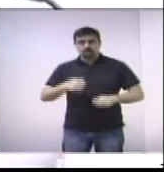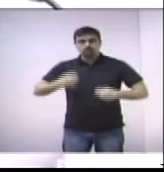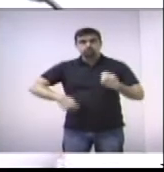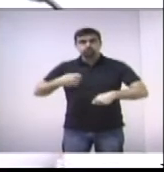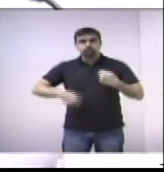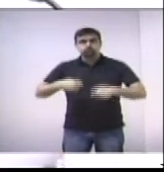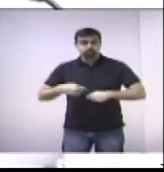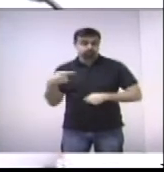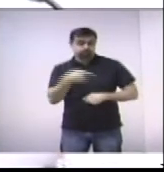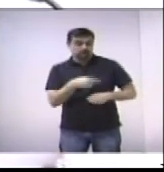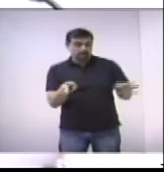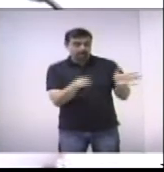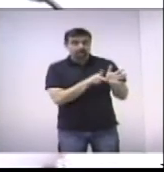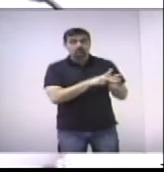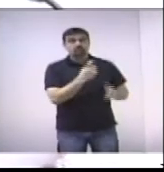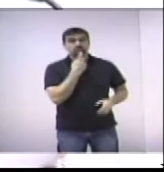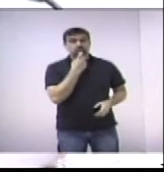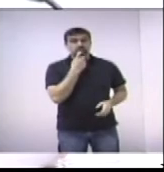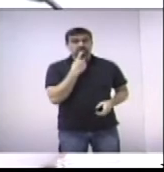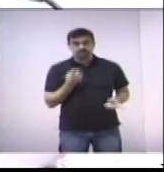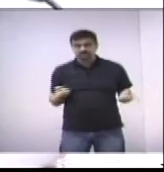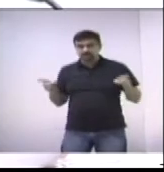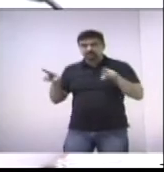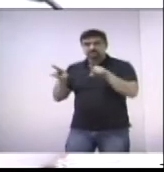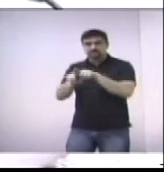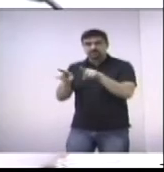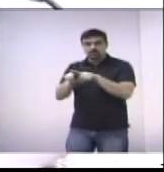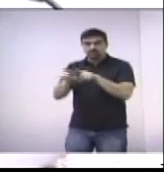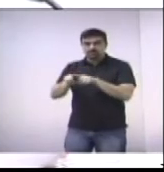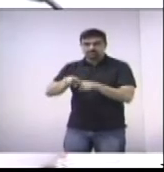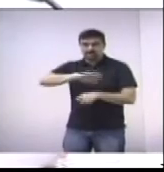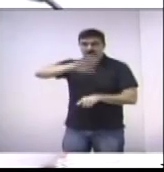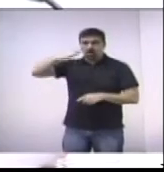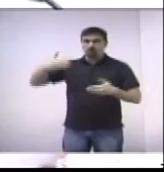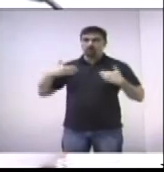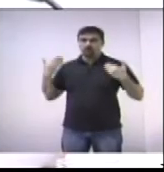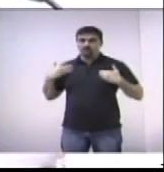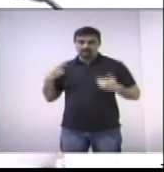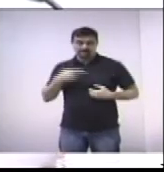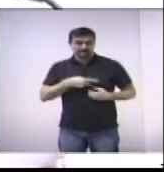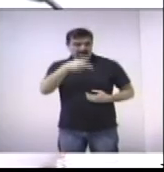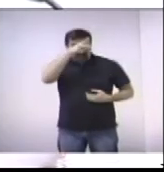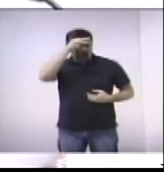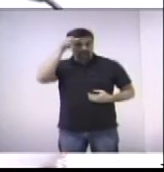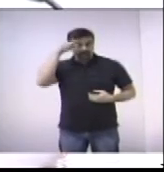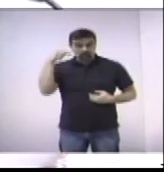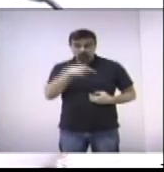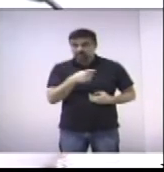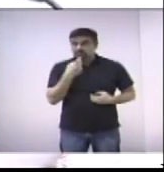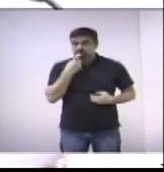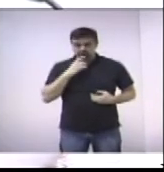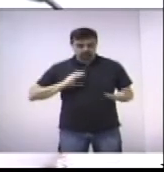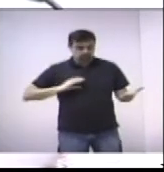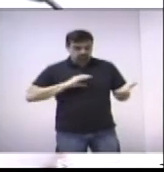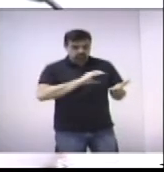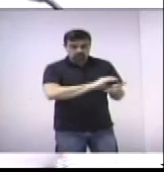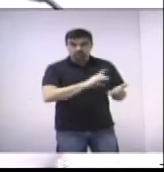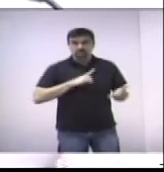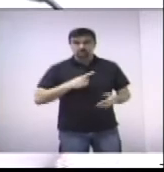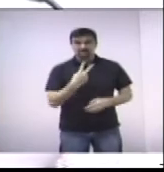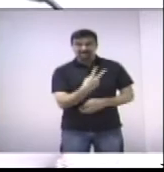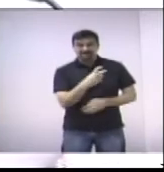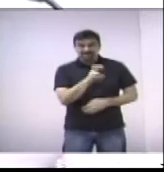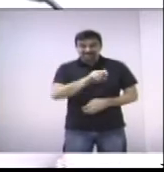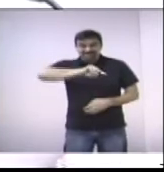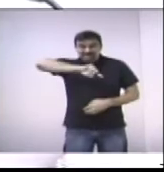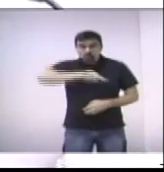e percussionistas. O motivo da união, segundo a direção da Escola de Campinas, a Prefeitura Campineira não repassou os 25 mil referentes